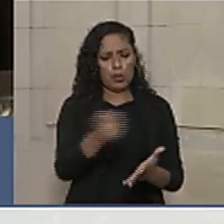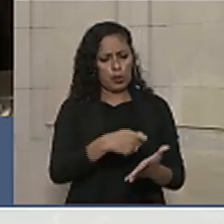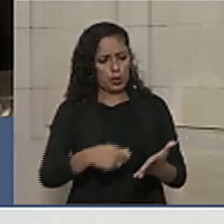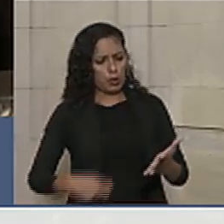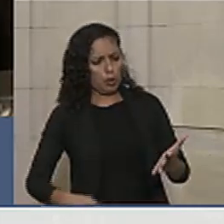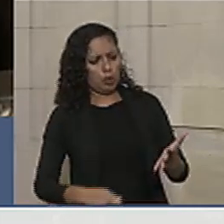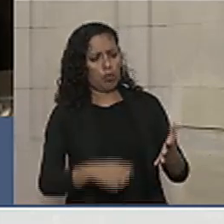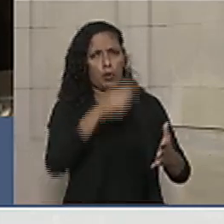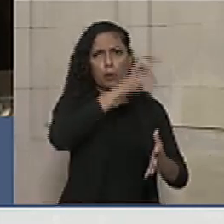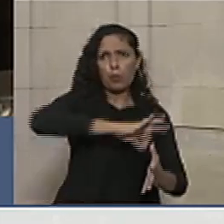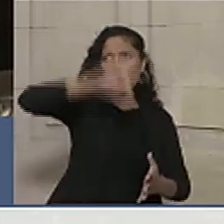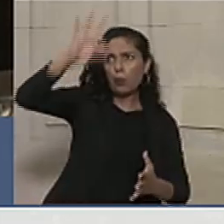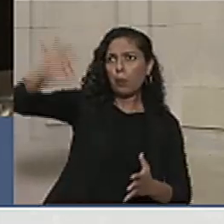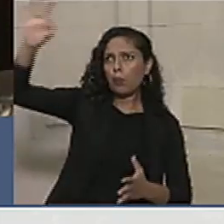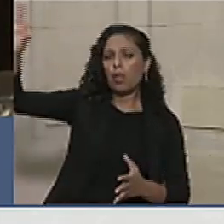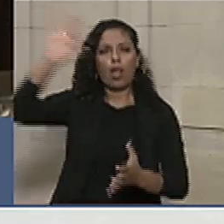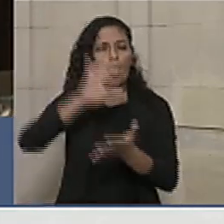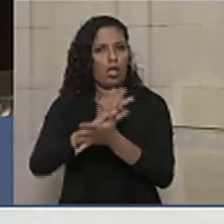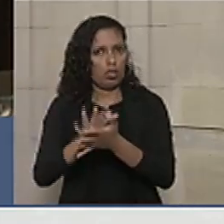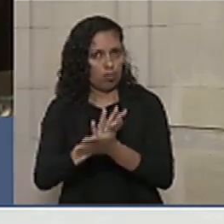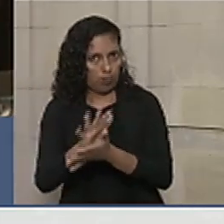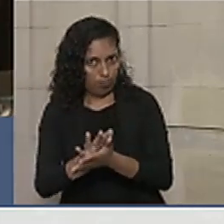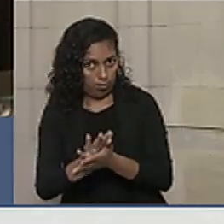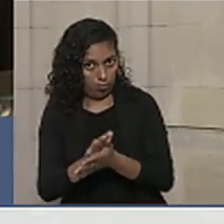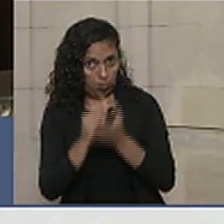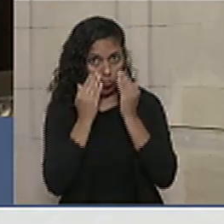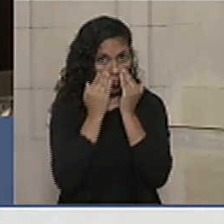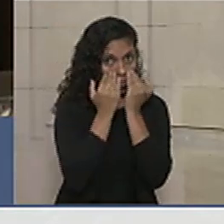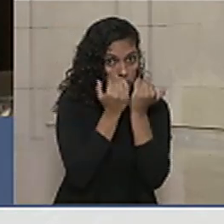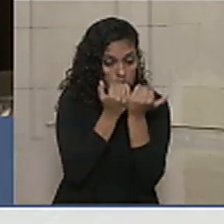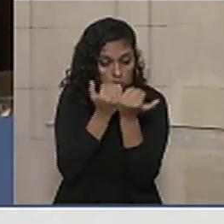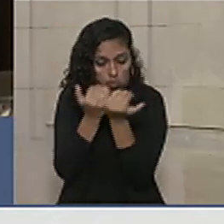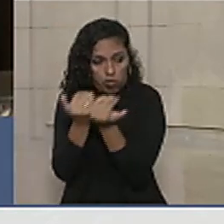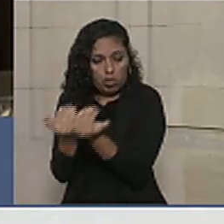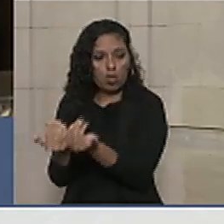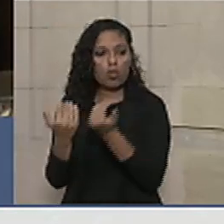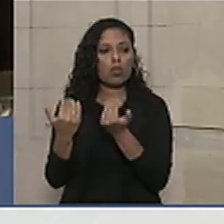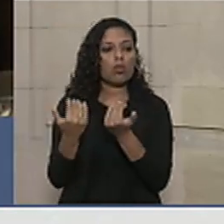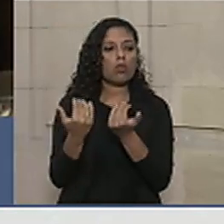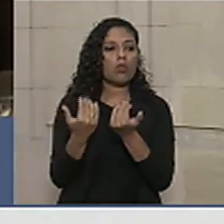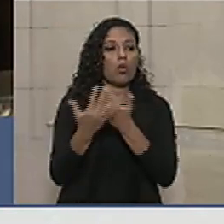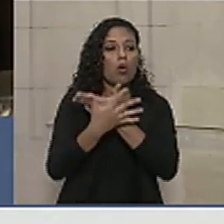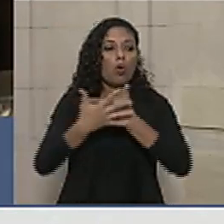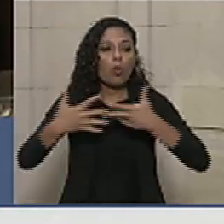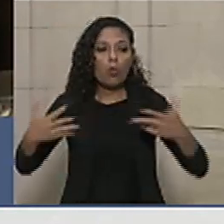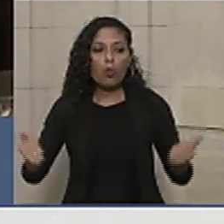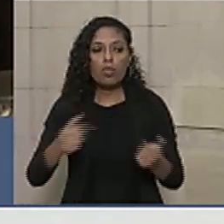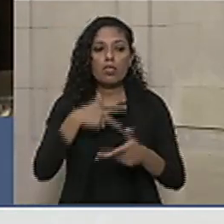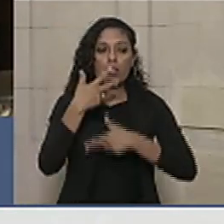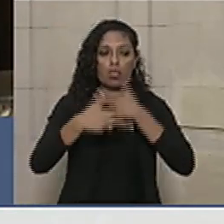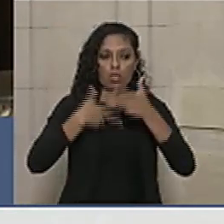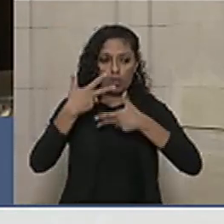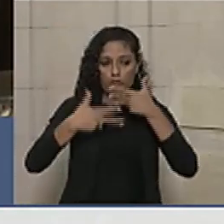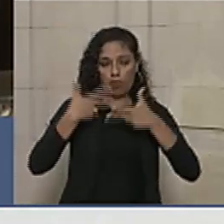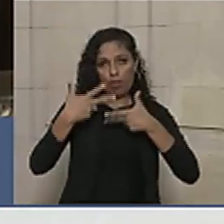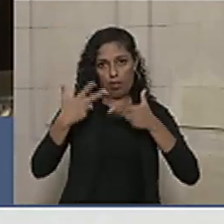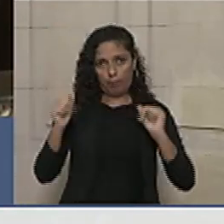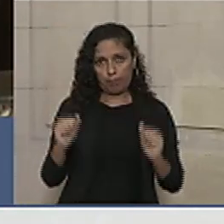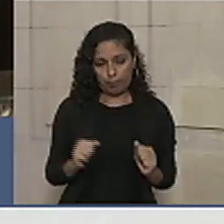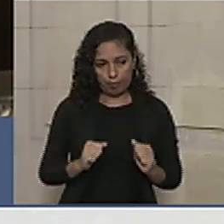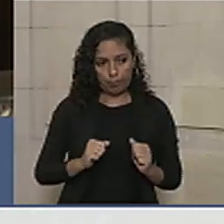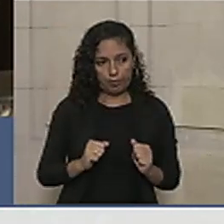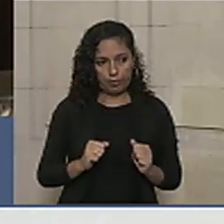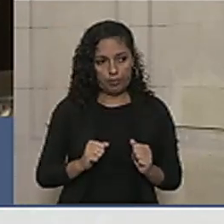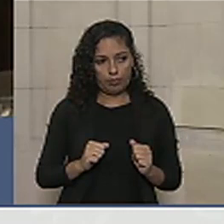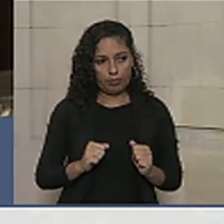tabelas demonstrativos que fosse comprovar o que ele iria ali afirmar, contendo a parte